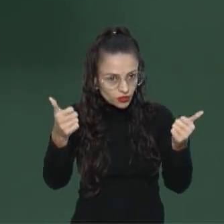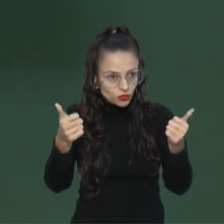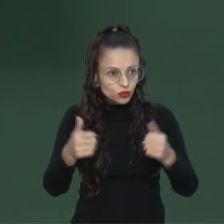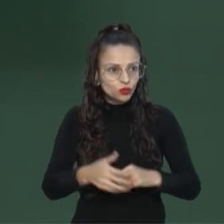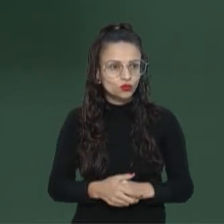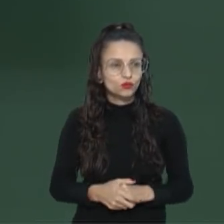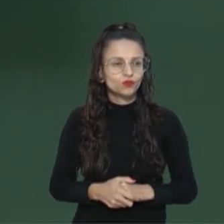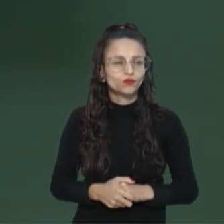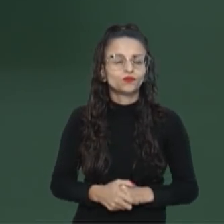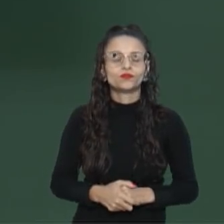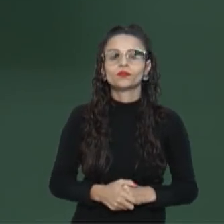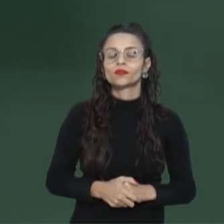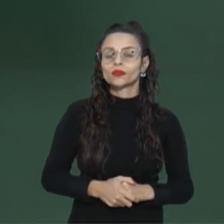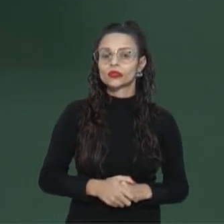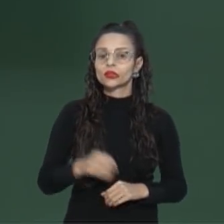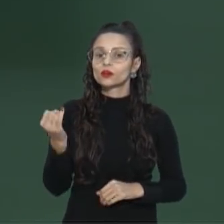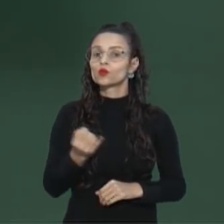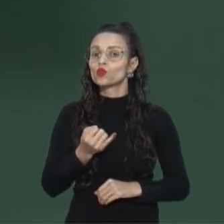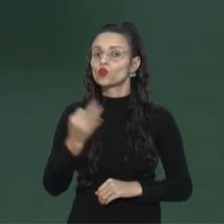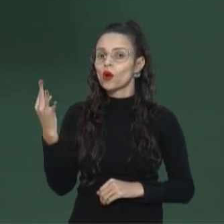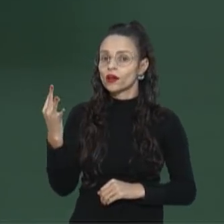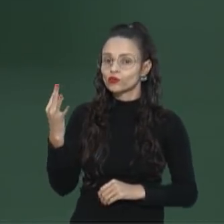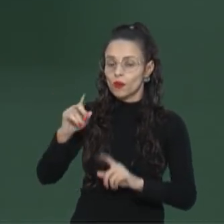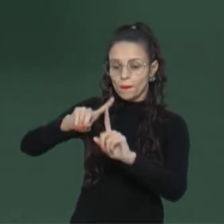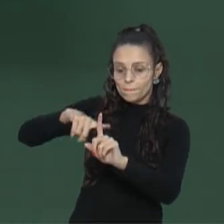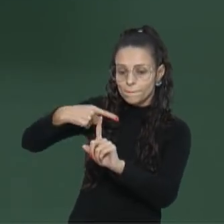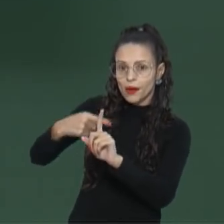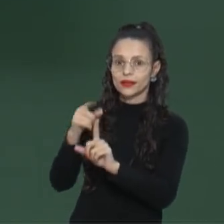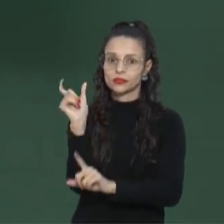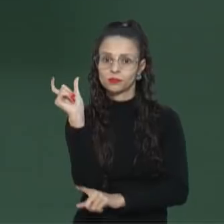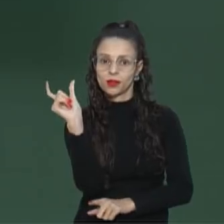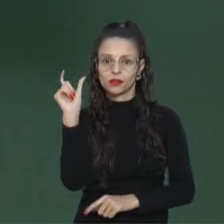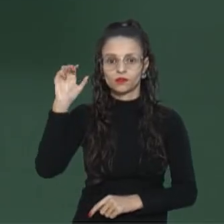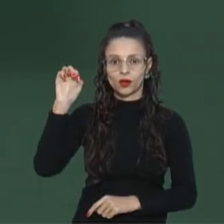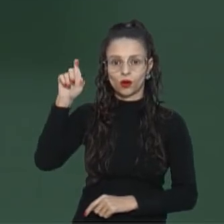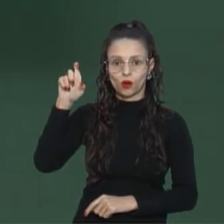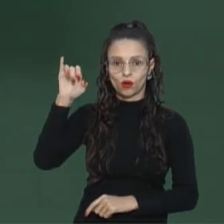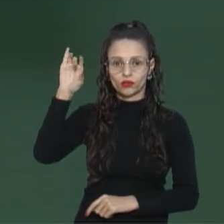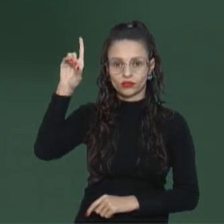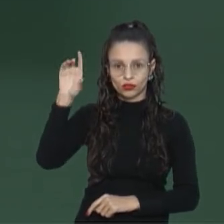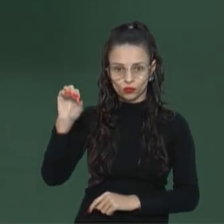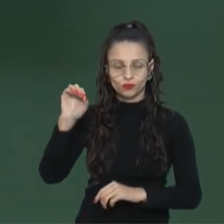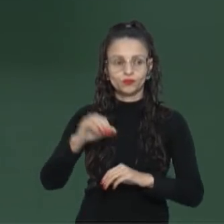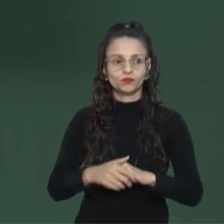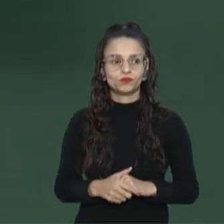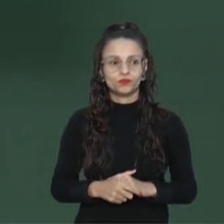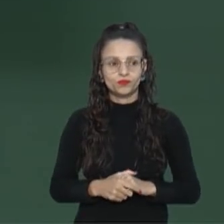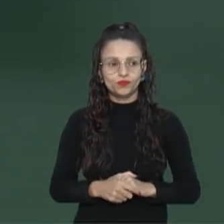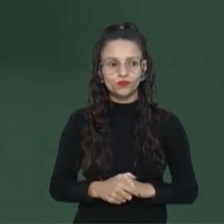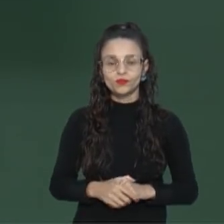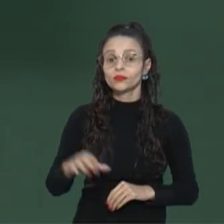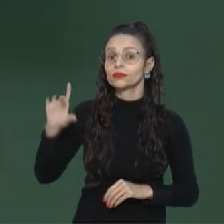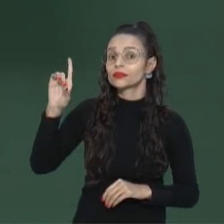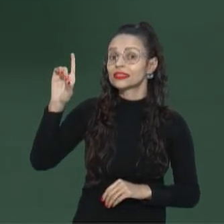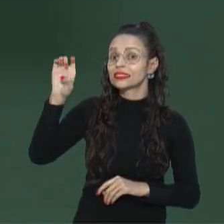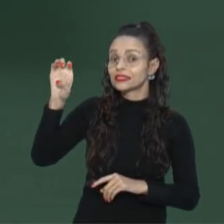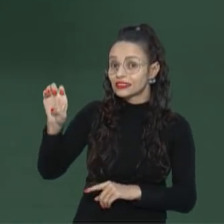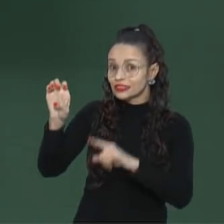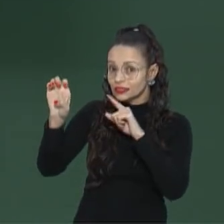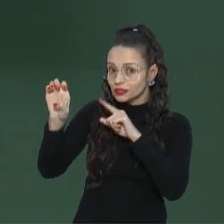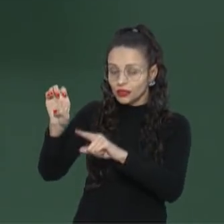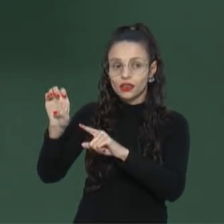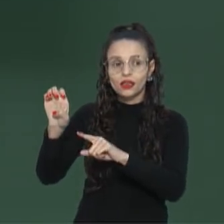Então, um indicador de quantidade mais óxido. Então, monóxido de,